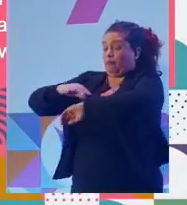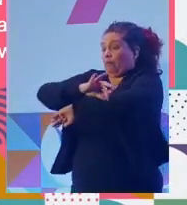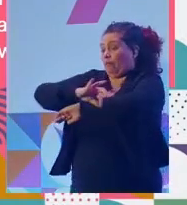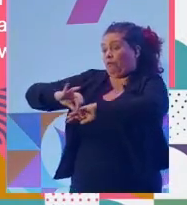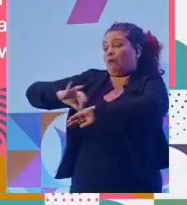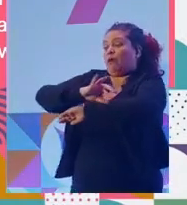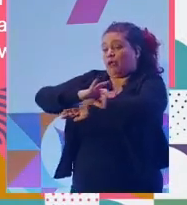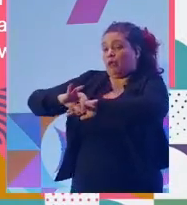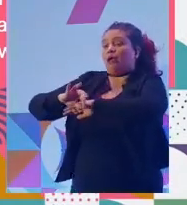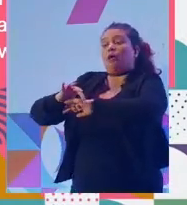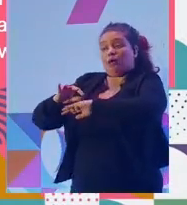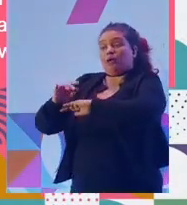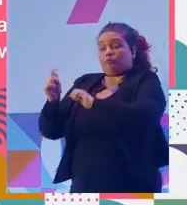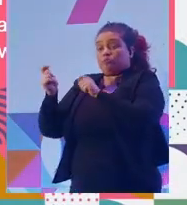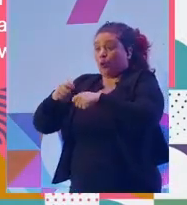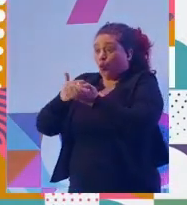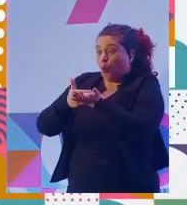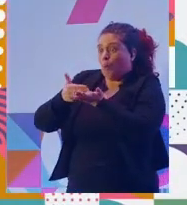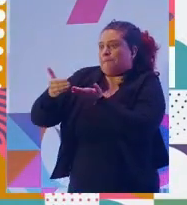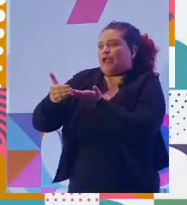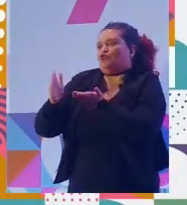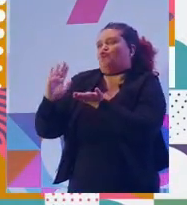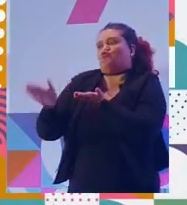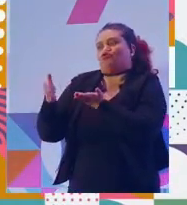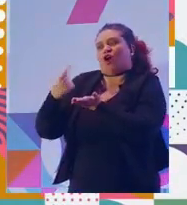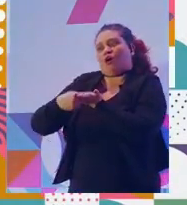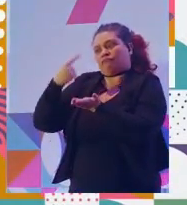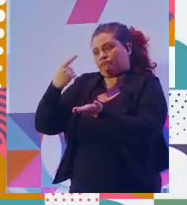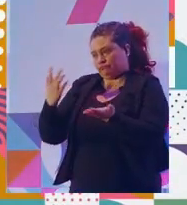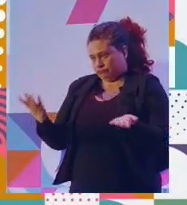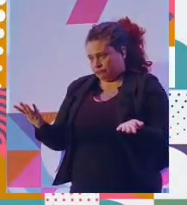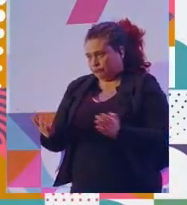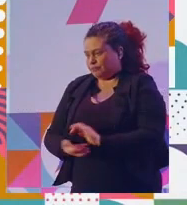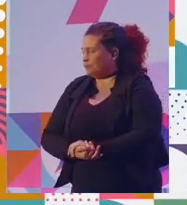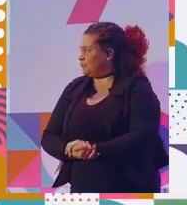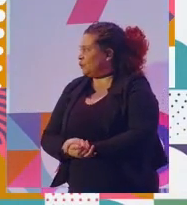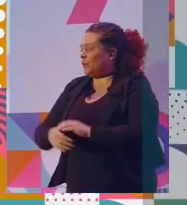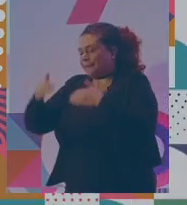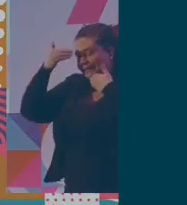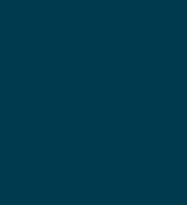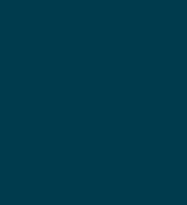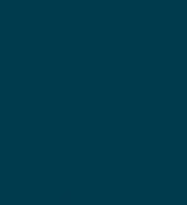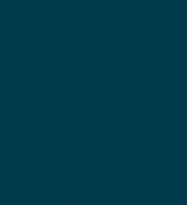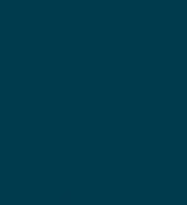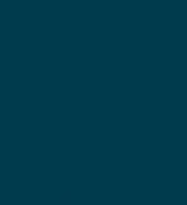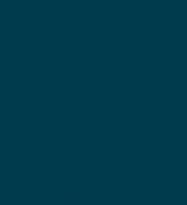isso esteja desenhado desde o dia 1. Muito obrigado.